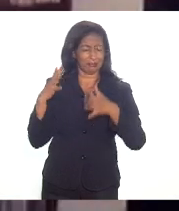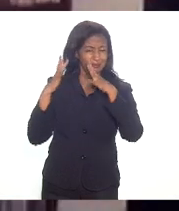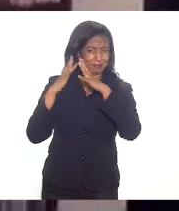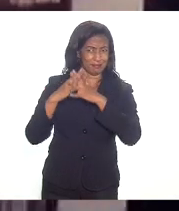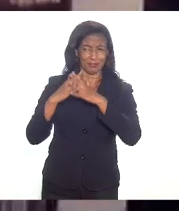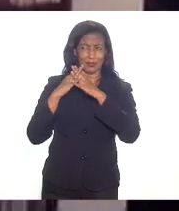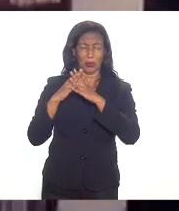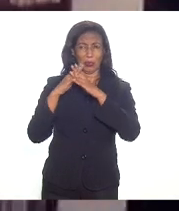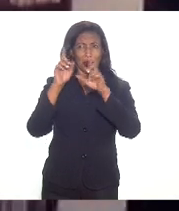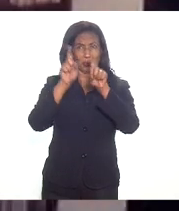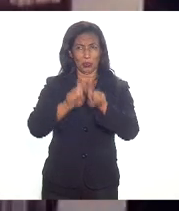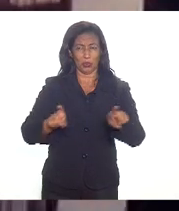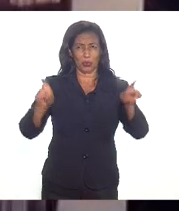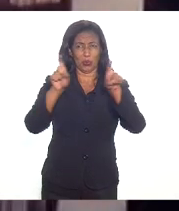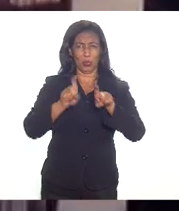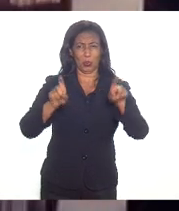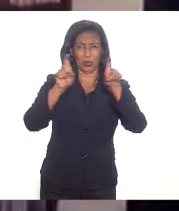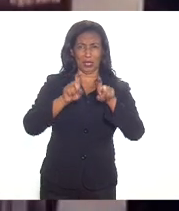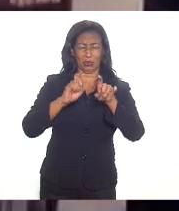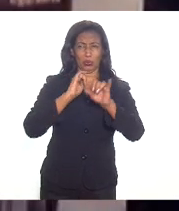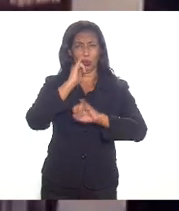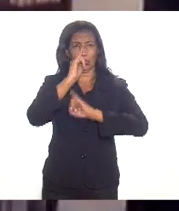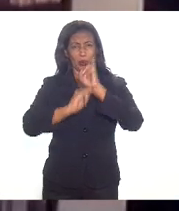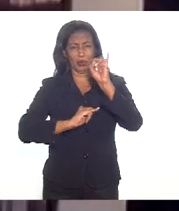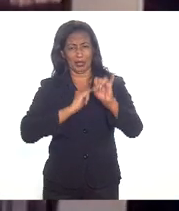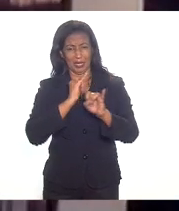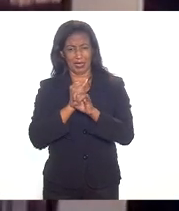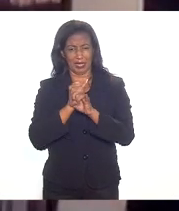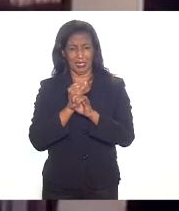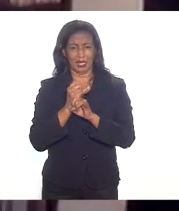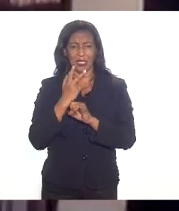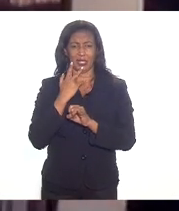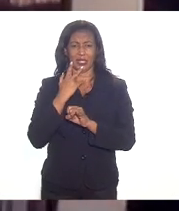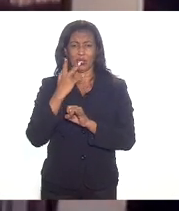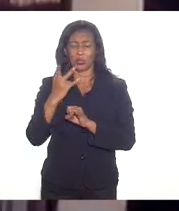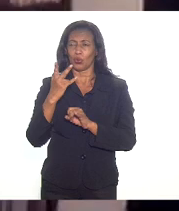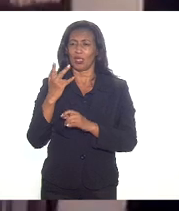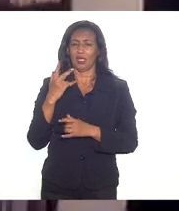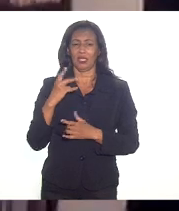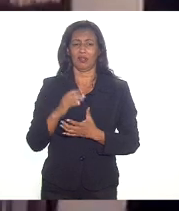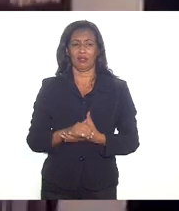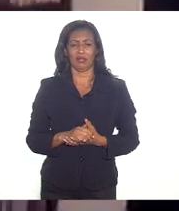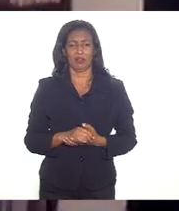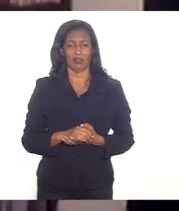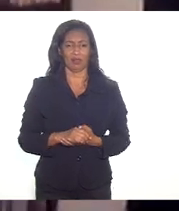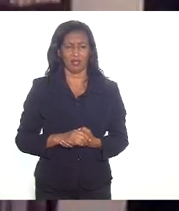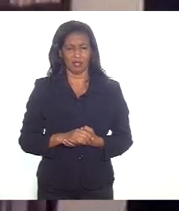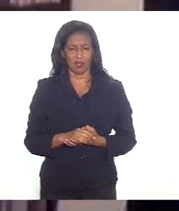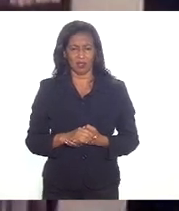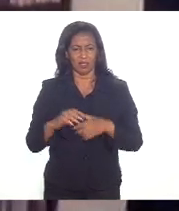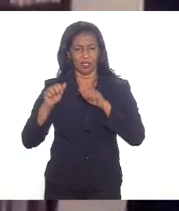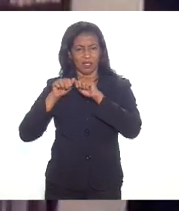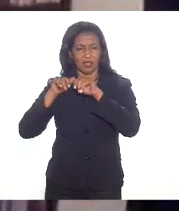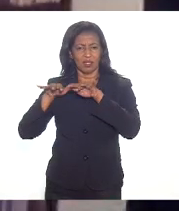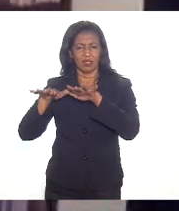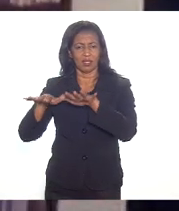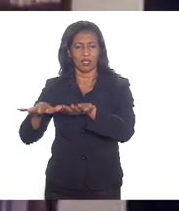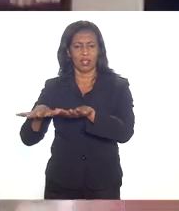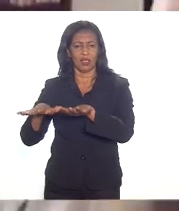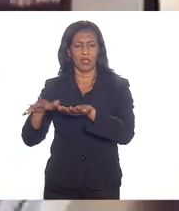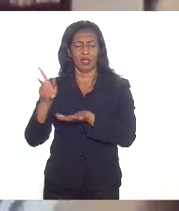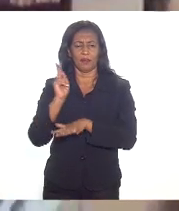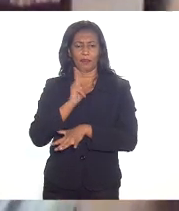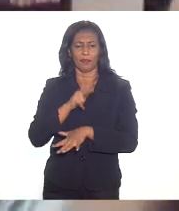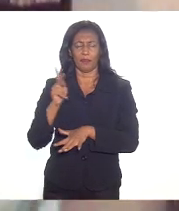o computador, com a internet, com esse negócio. Né? Estou querendo fazer uma intervenção sobre a instituição do professor